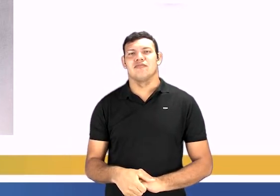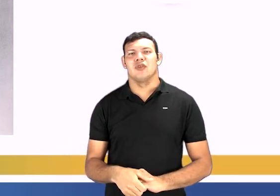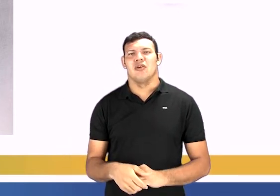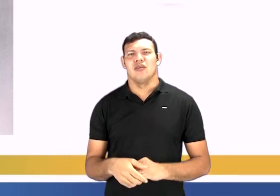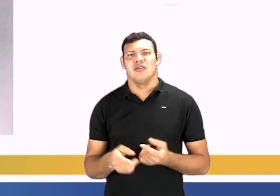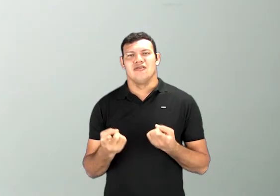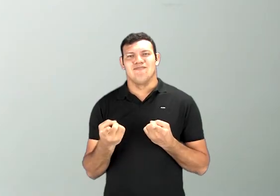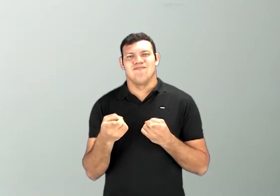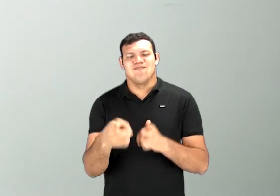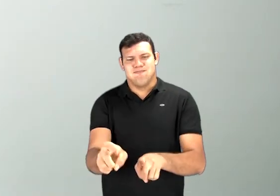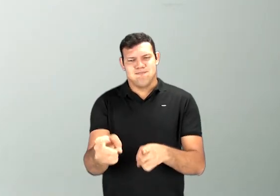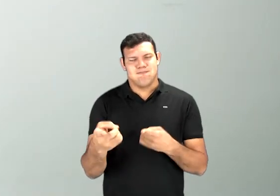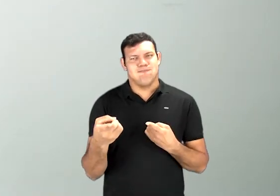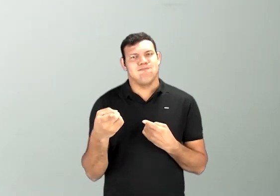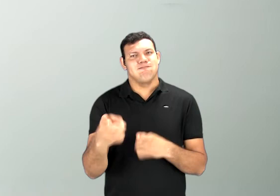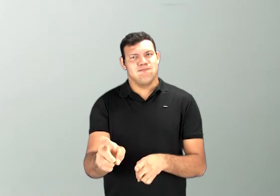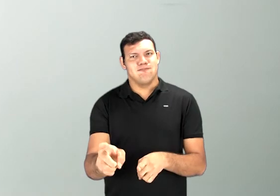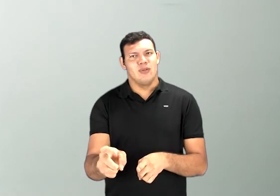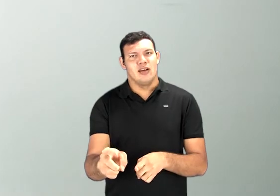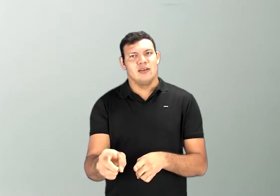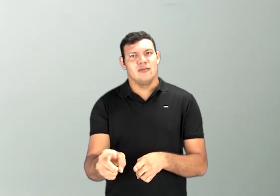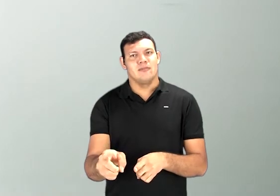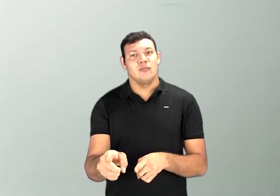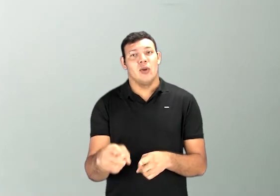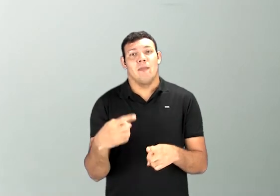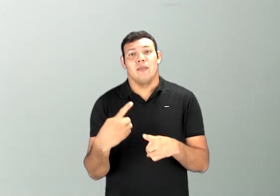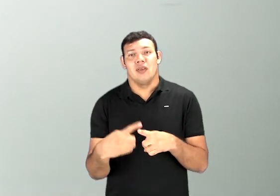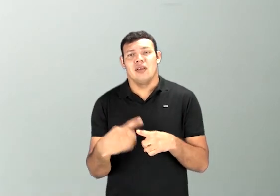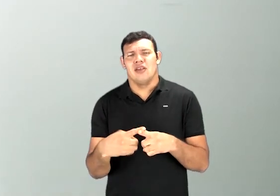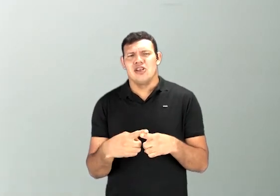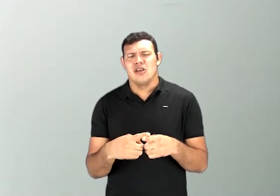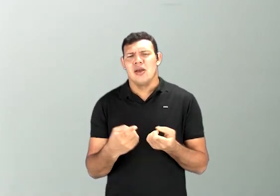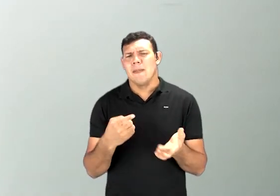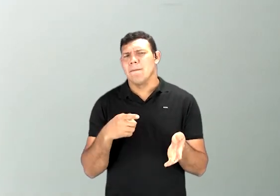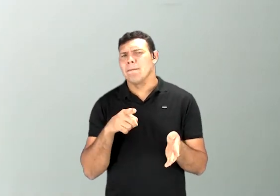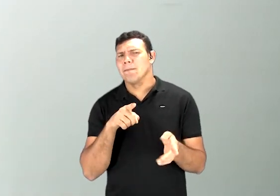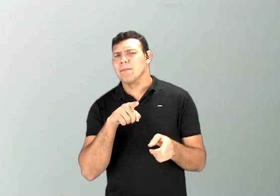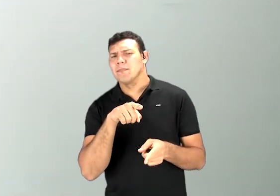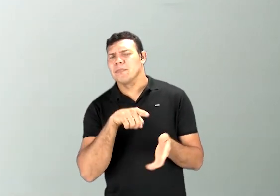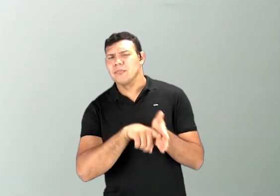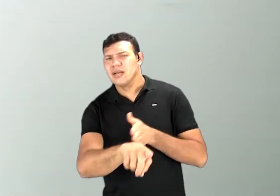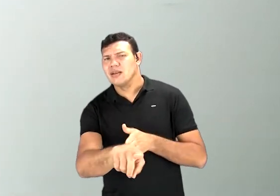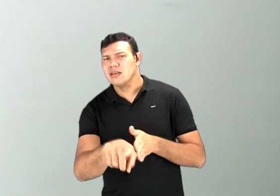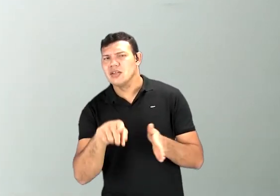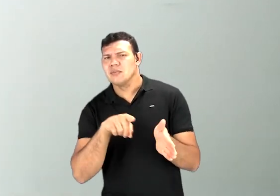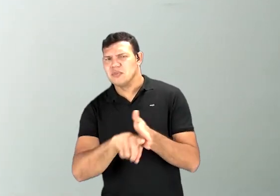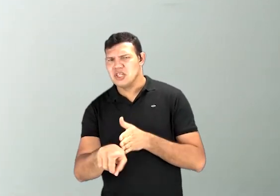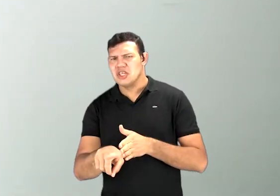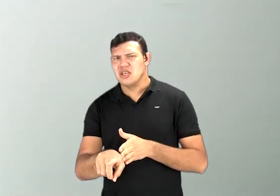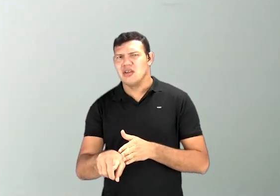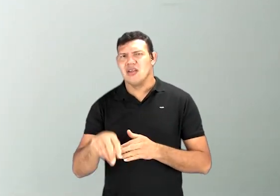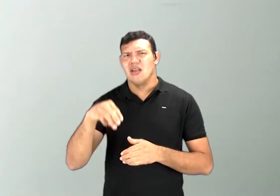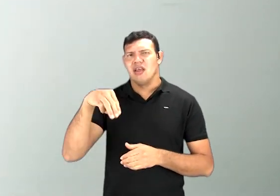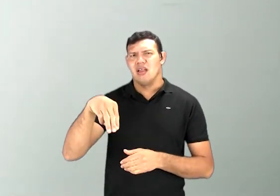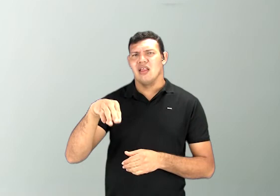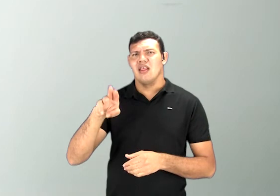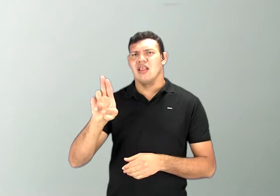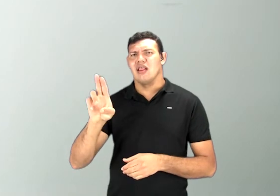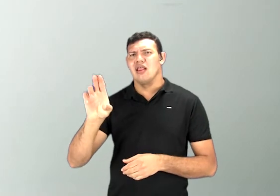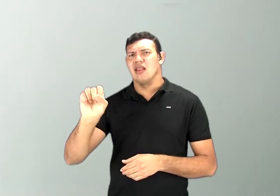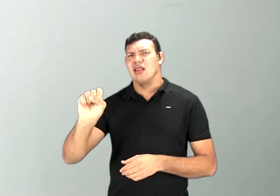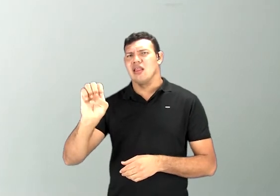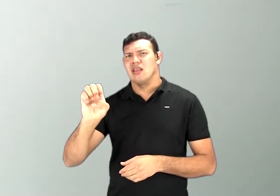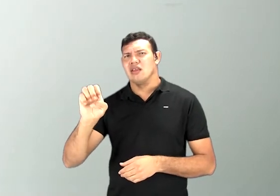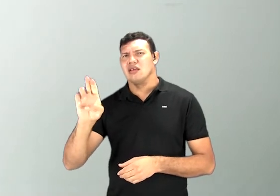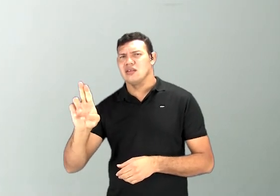provocação à arte do seu tempo, tá, gente? Ele começa a questionar, tá, então tudo que está no museu é arte? Essa pergunta eu devolvo para você.